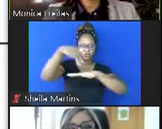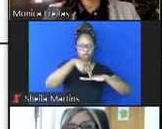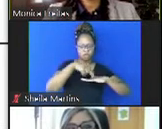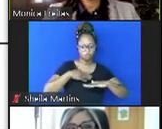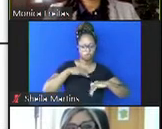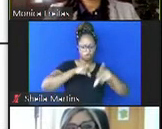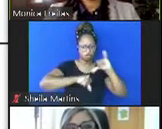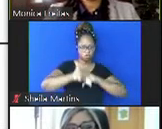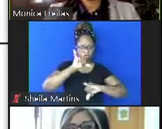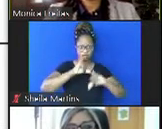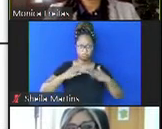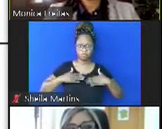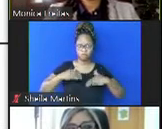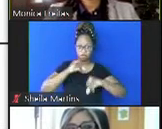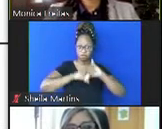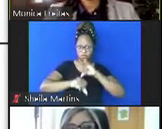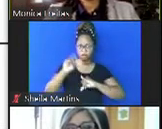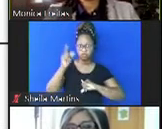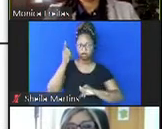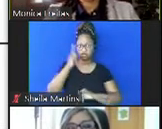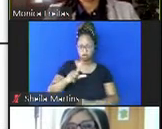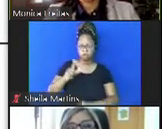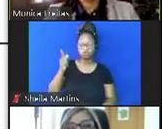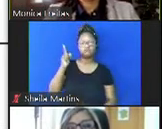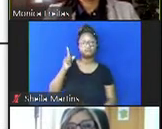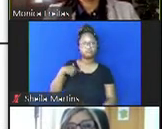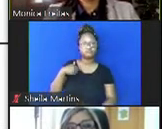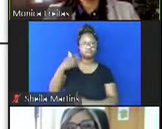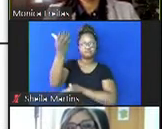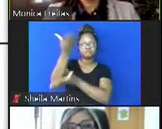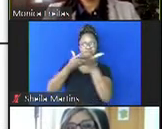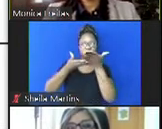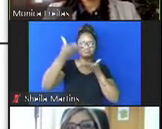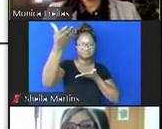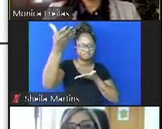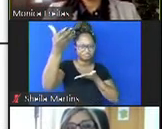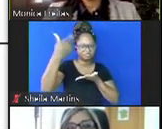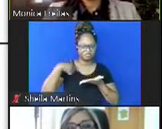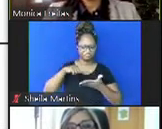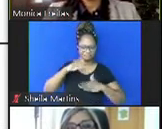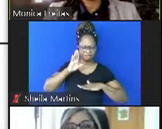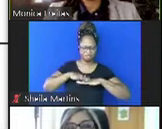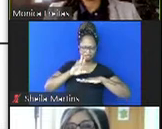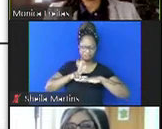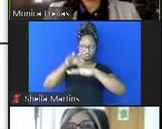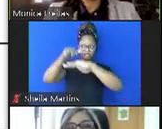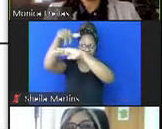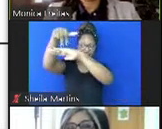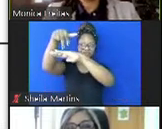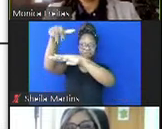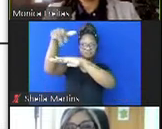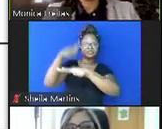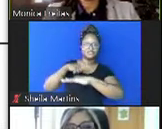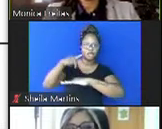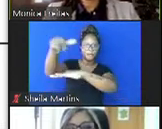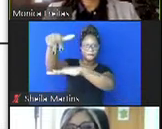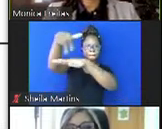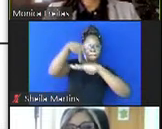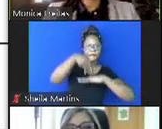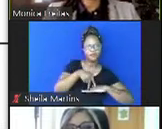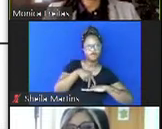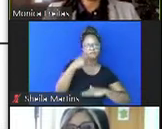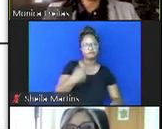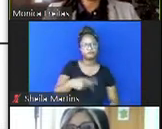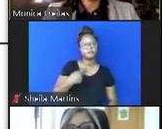que recebeu o Fidolina Research Fellowship da Fundação Alexander von Humboldt. Então, todo o fellowship dele foi pago pela fundação,